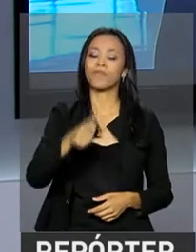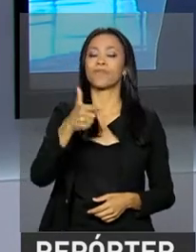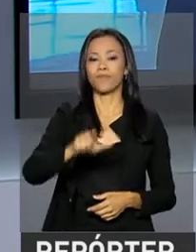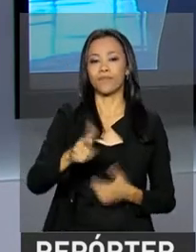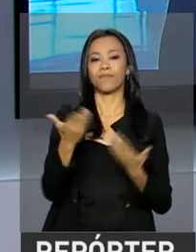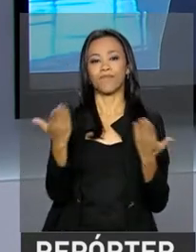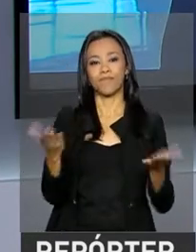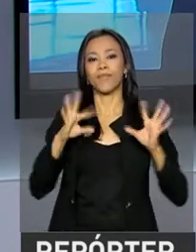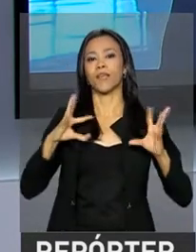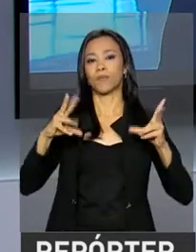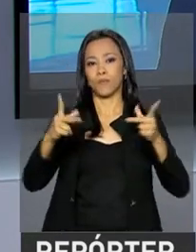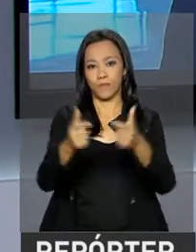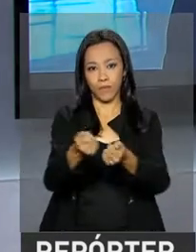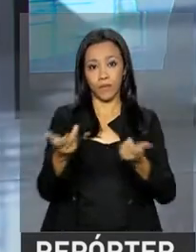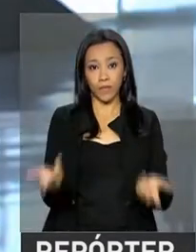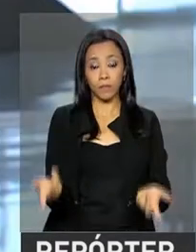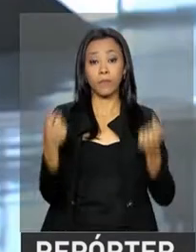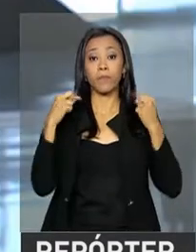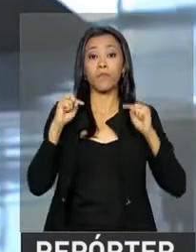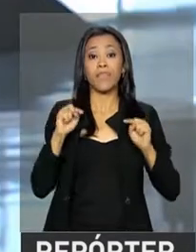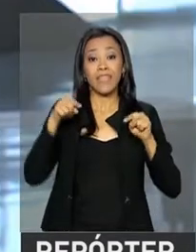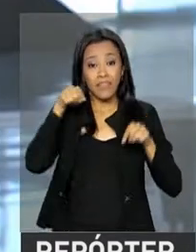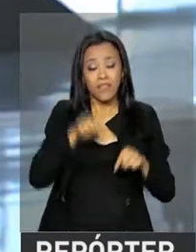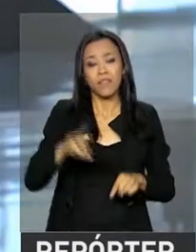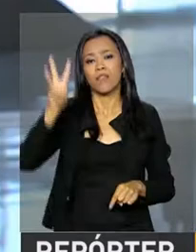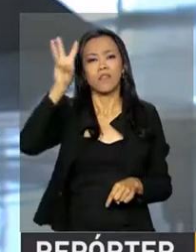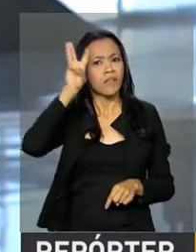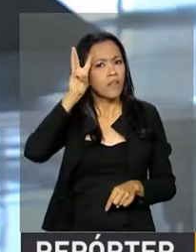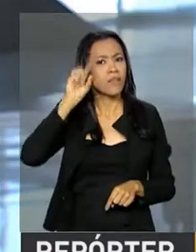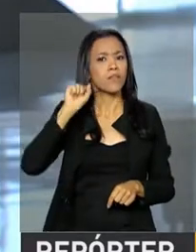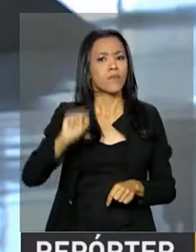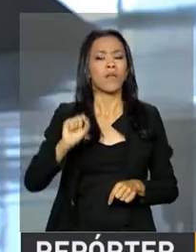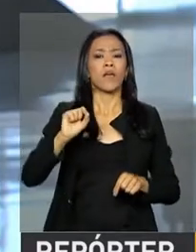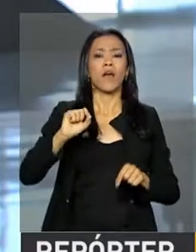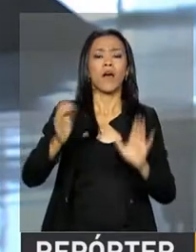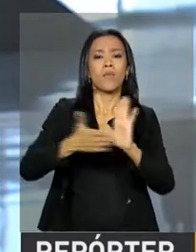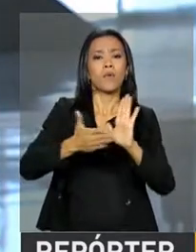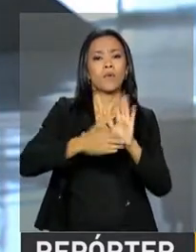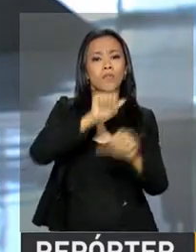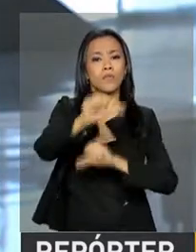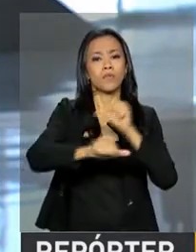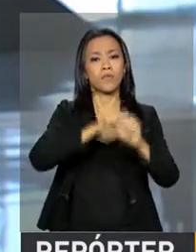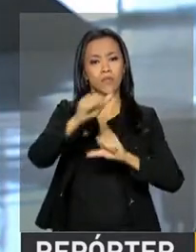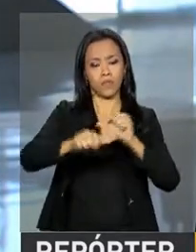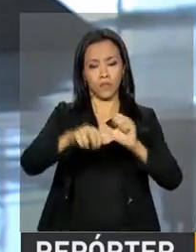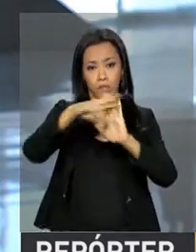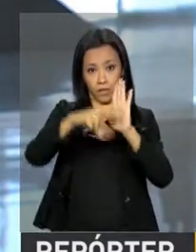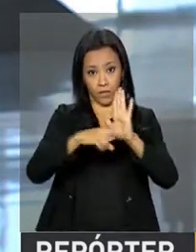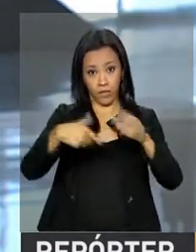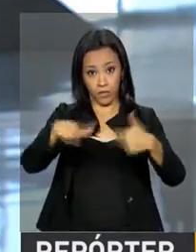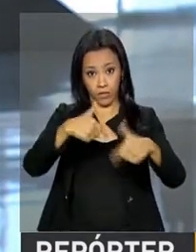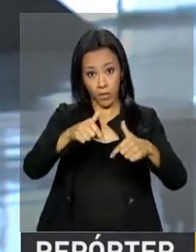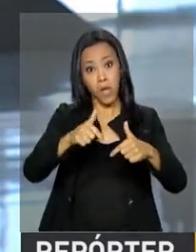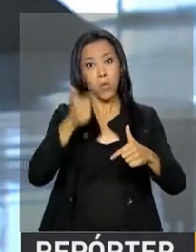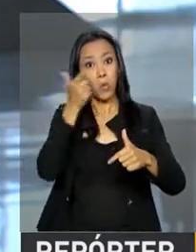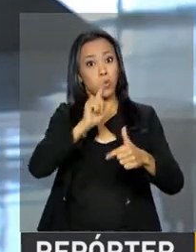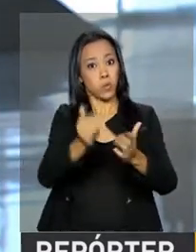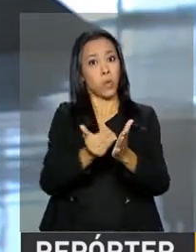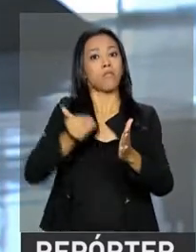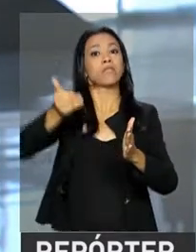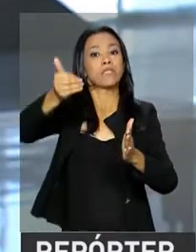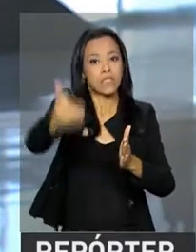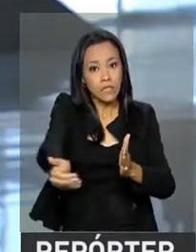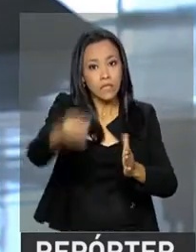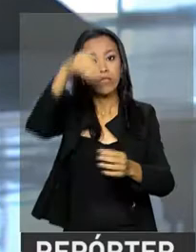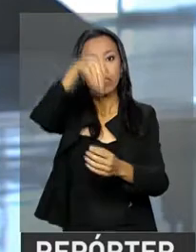dia bom dia a todos nesta terça feira a reforma trabalhista avançou no senado federal o presidente da comissão de assuntos